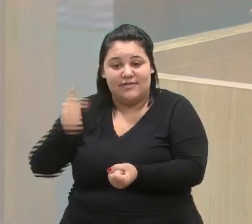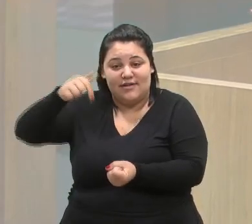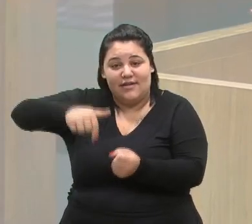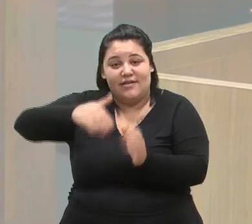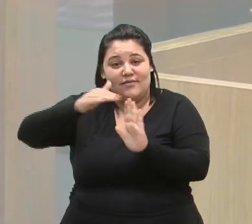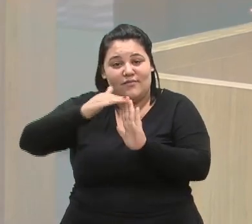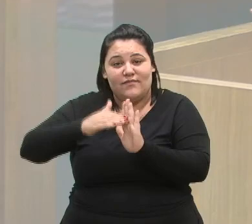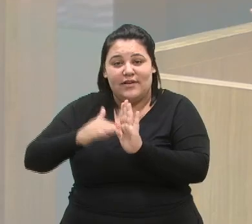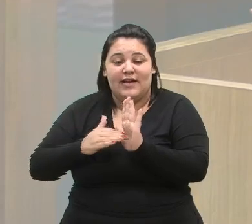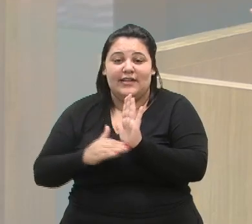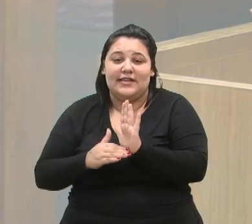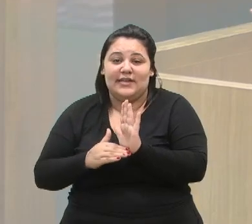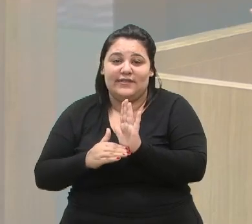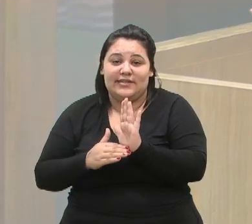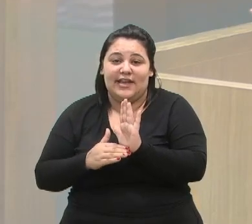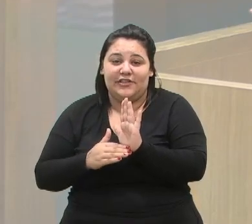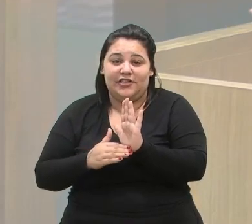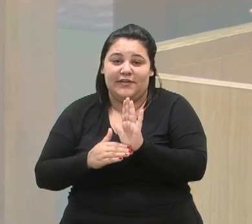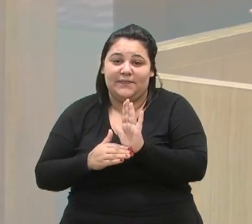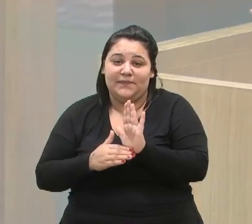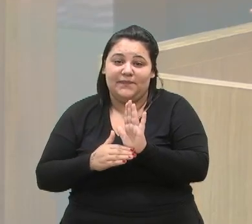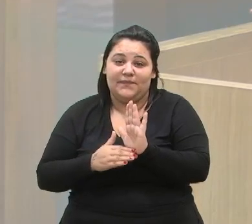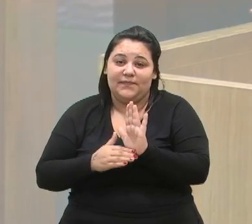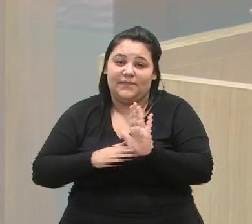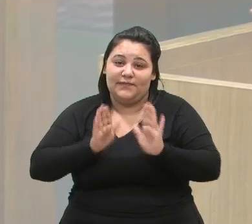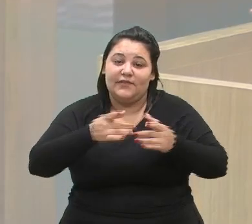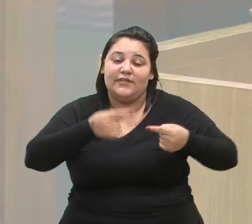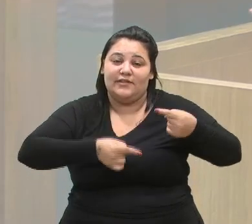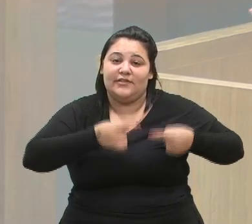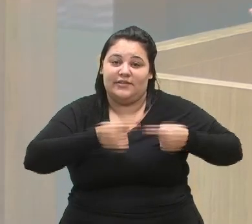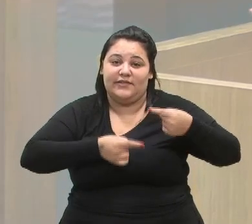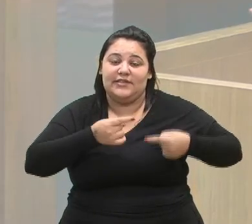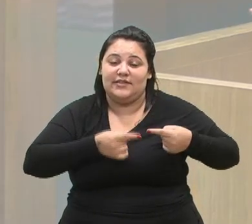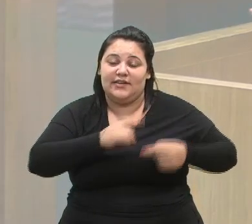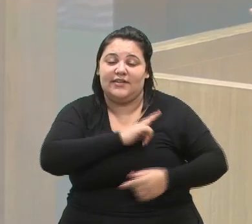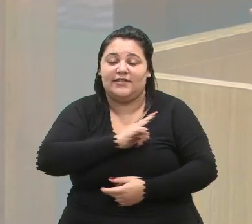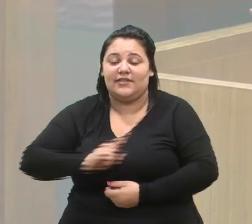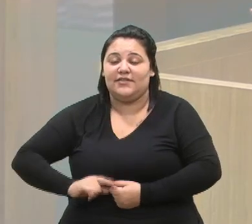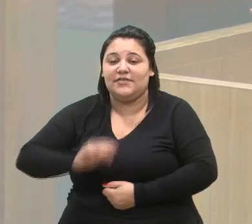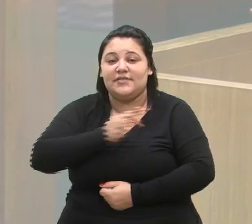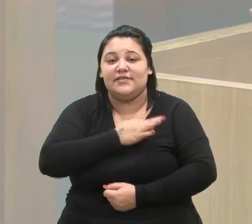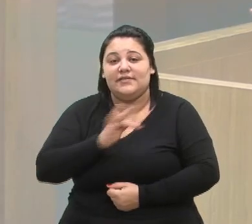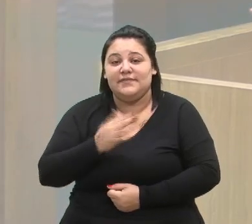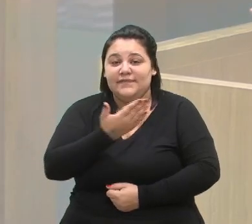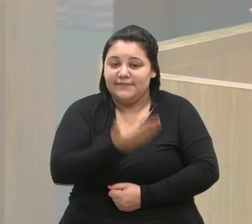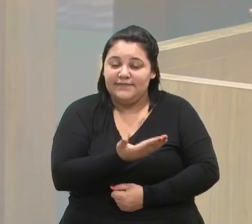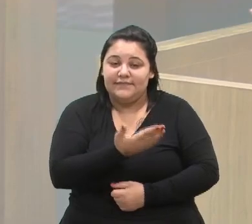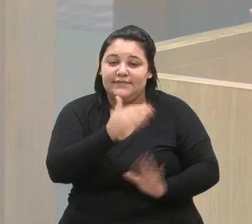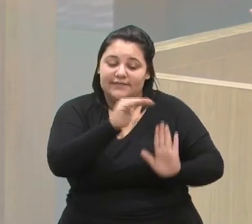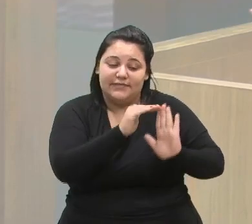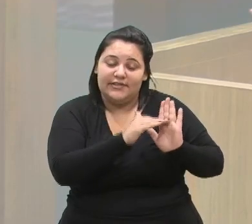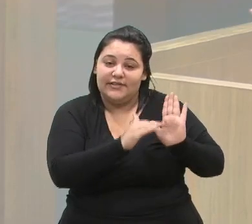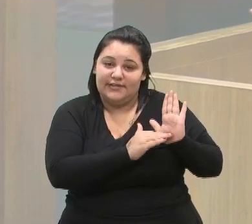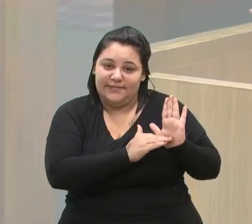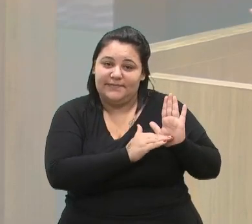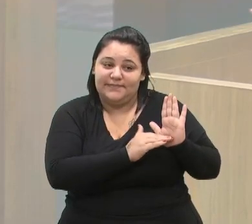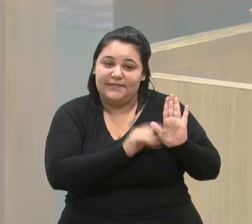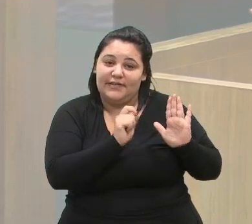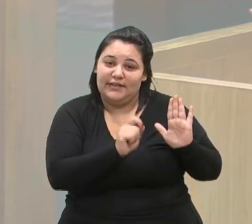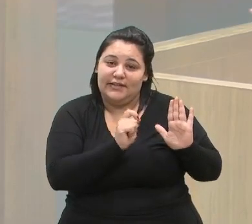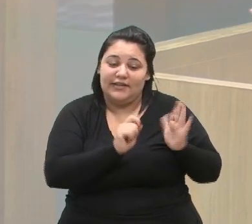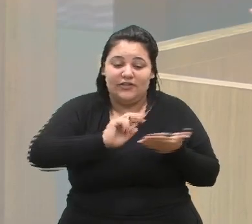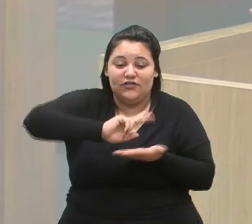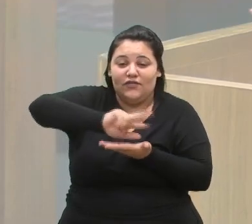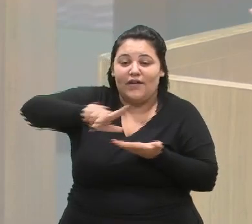programa que está sendo discutido e apresentado pelo governo federal. É um programa que, das